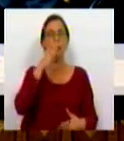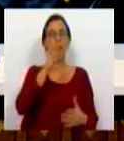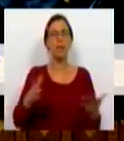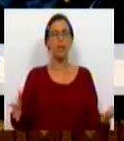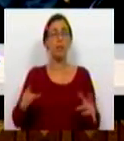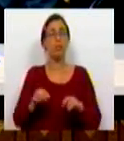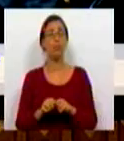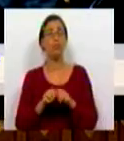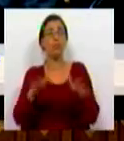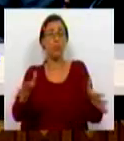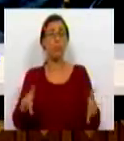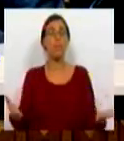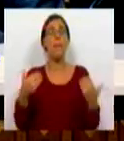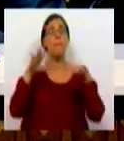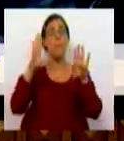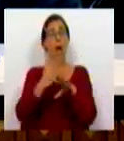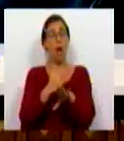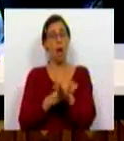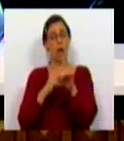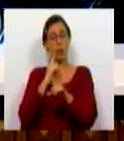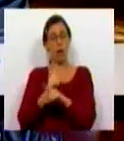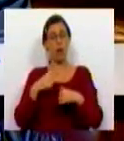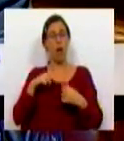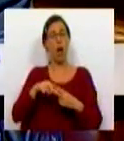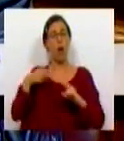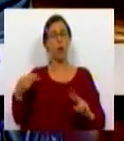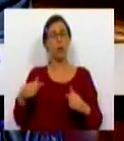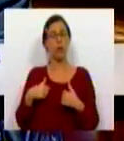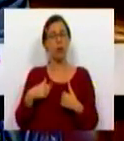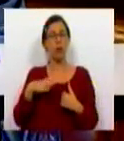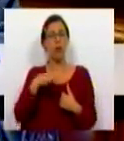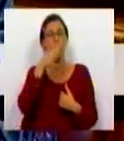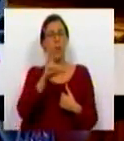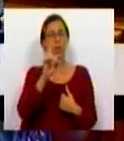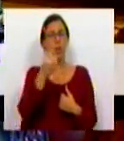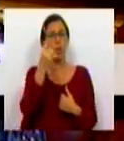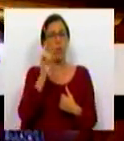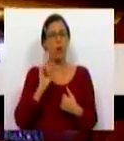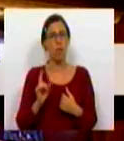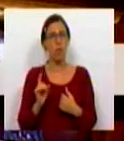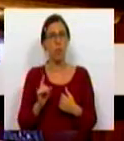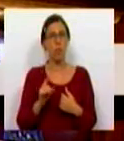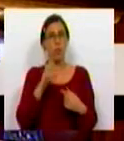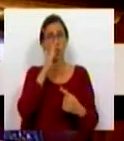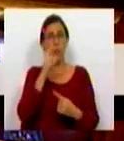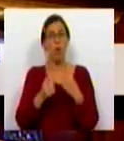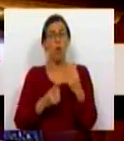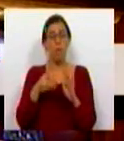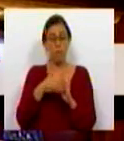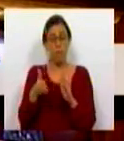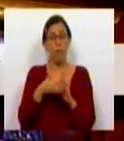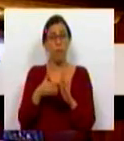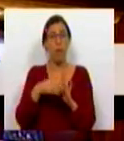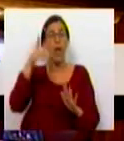de descentralização, mas antes, enquanto autarca, quero dizer-lhe uma coisa. Se houve altura em